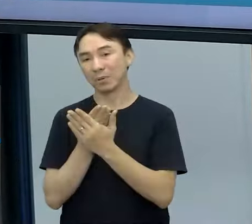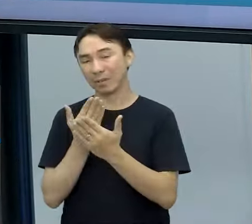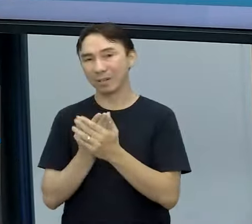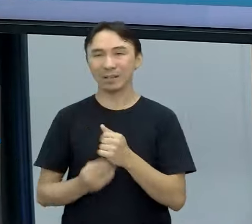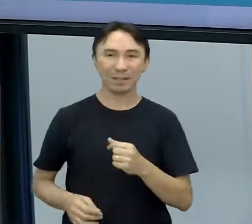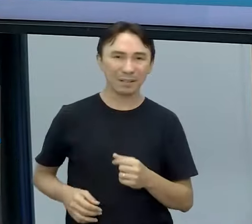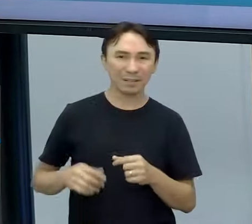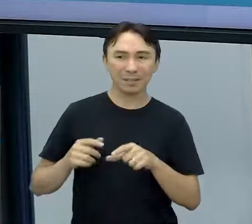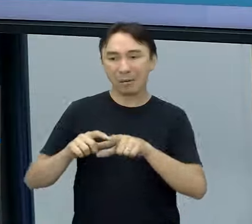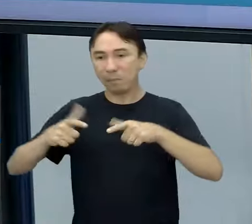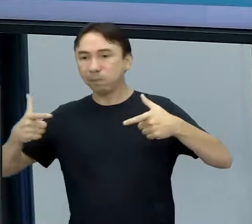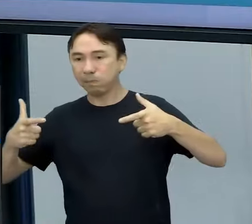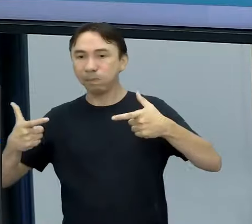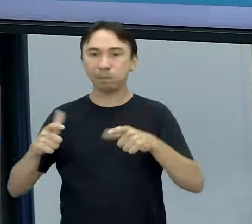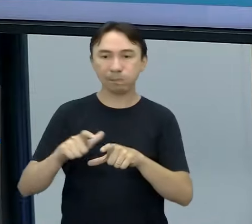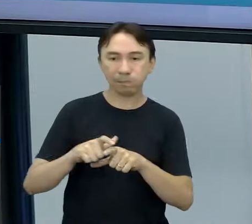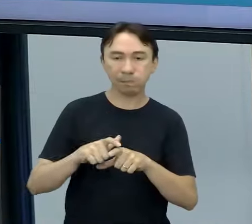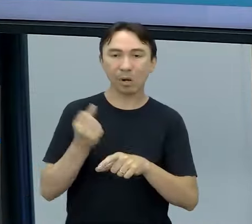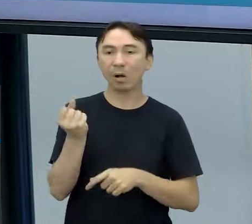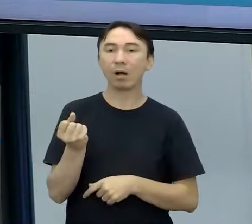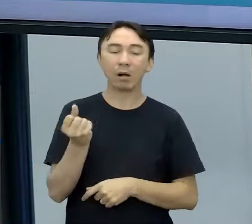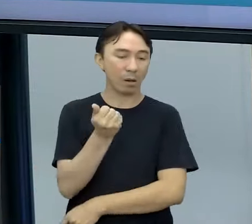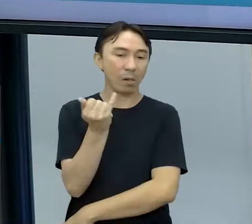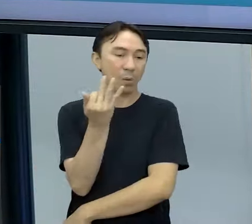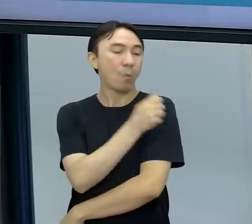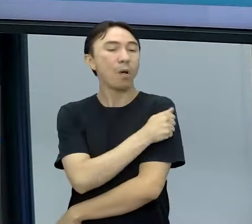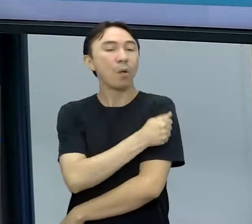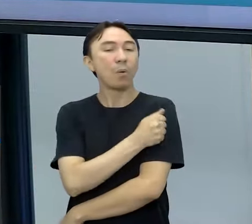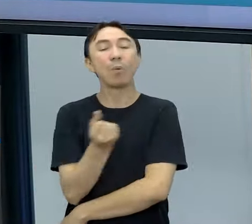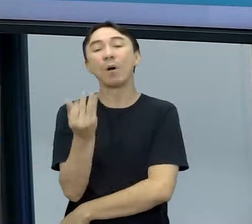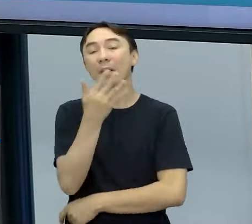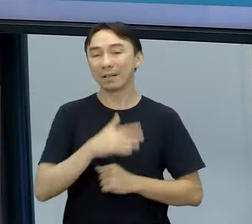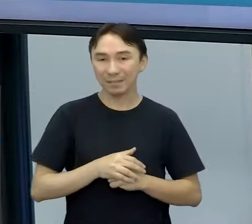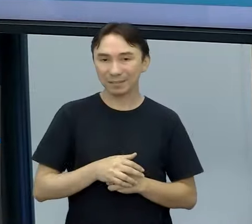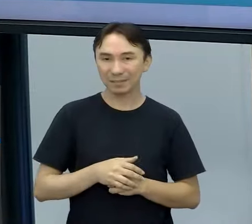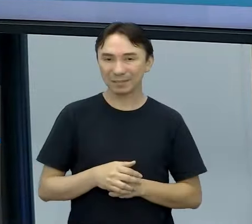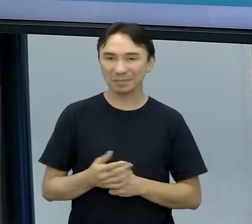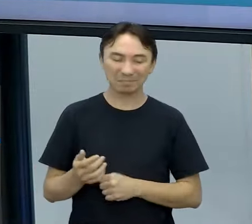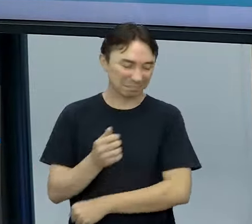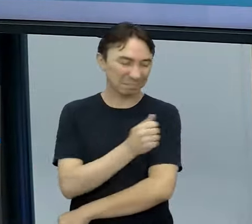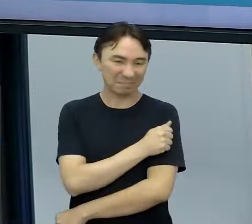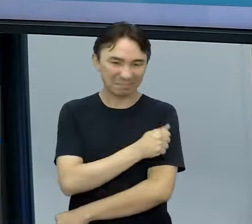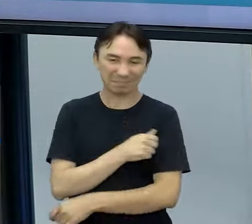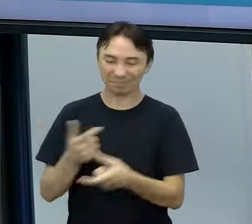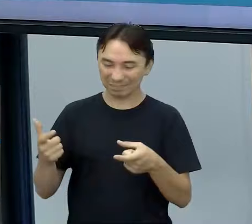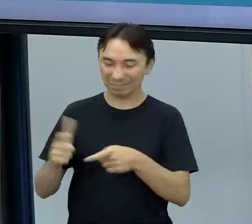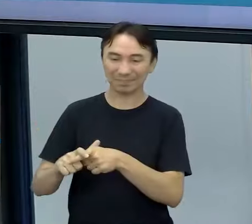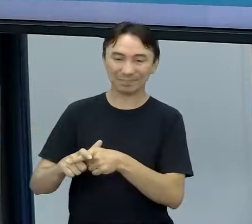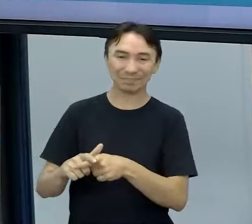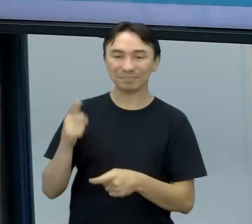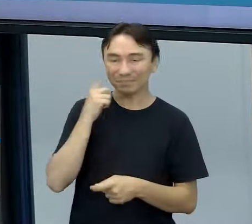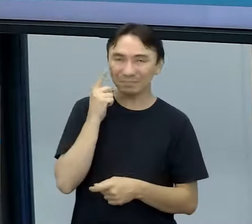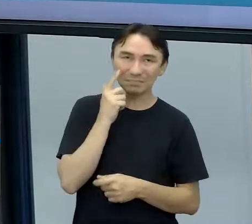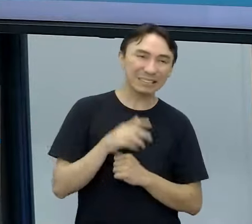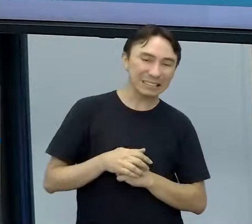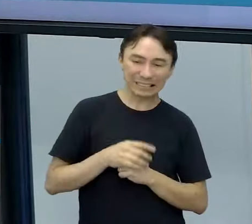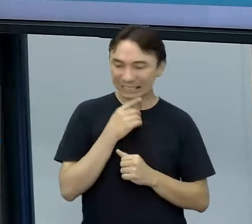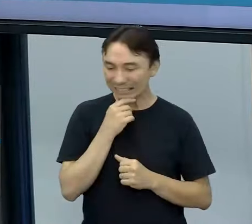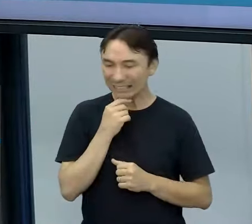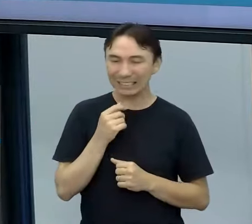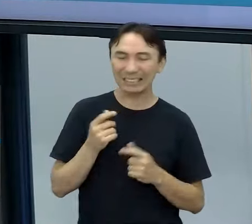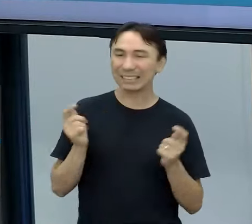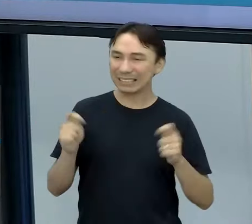Se ela for muito pequena, você consegue entrevistar todo mundo. Só que aí também tem um problema, né? Você fala, ah, eu vou marcar amanhã a entrevista. Aí você começa a